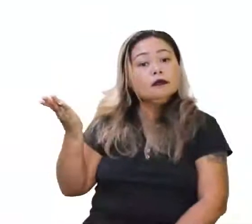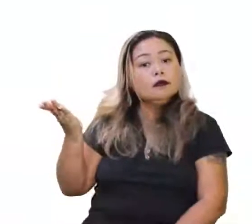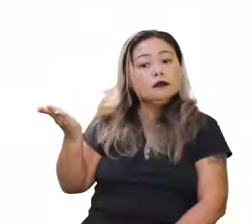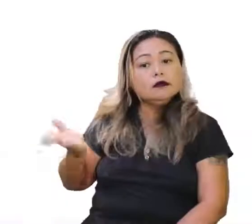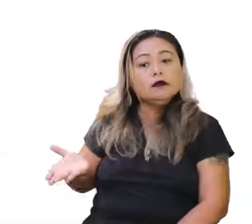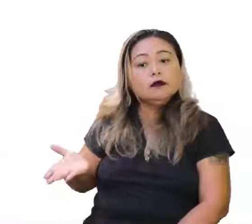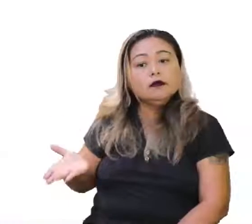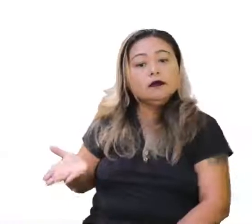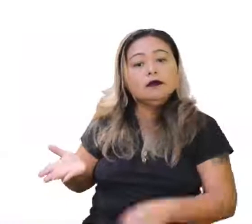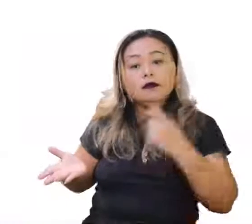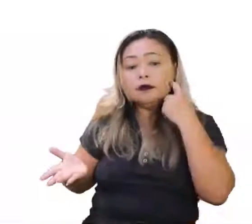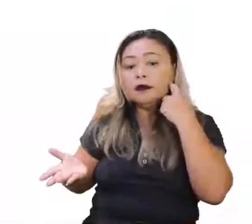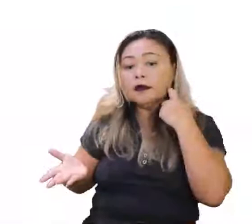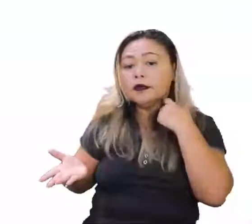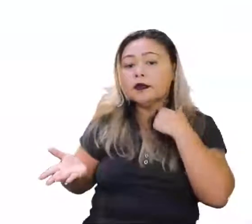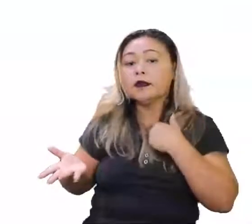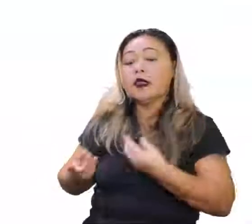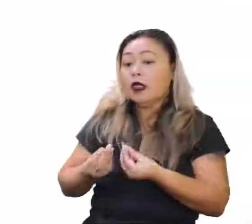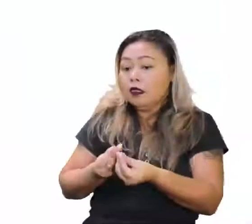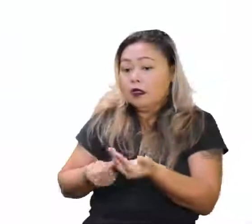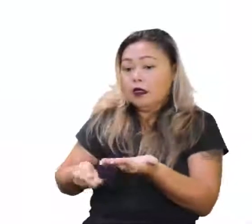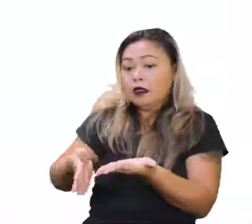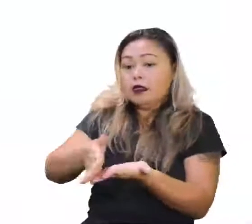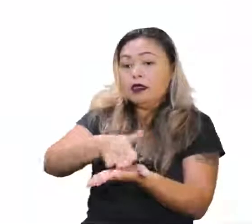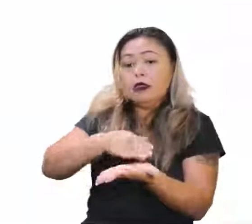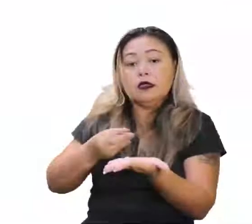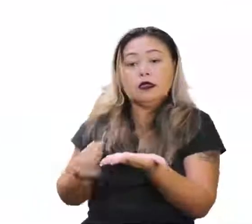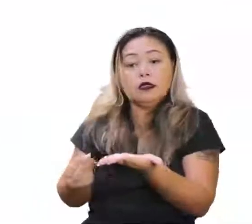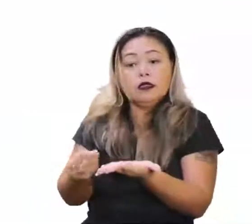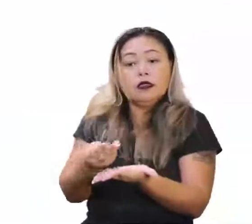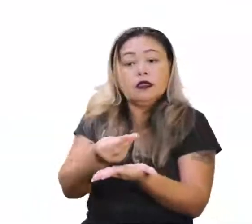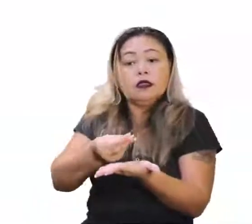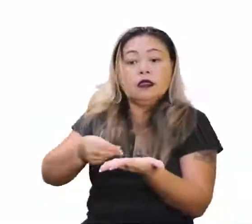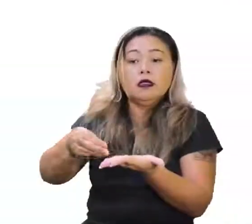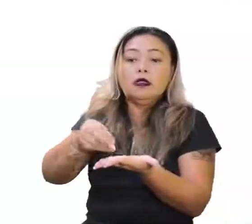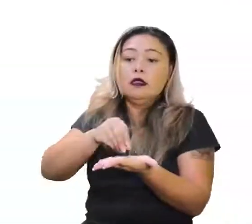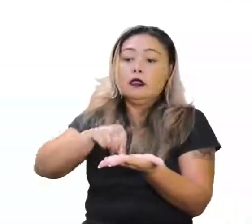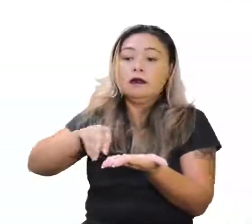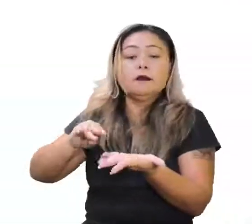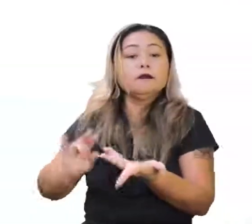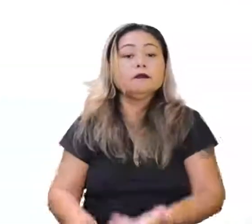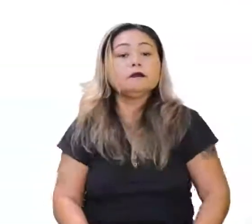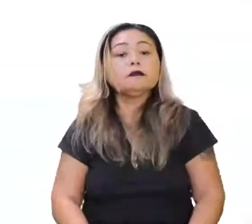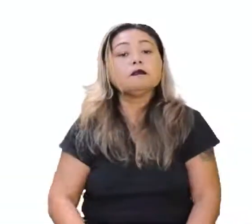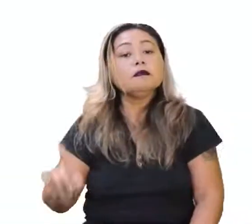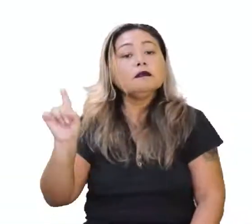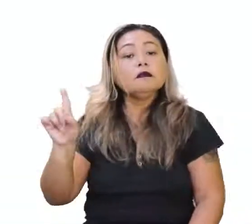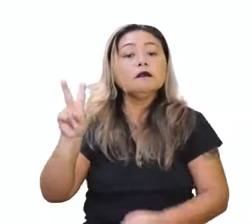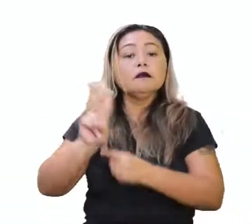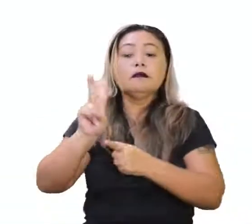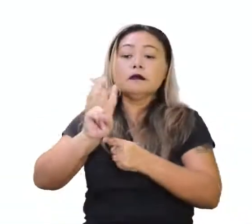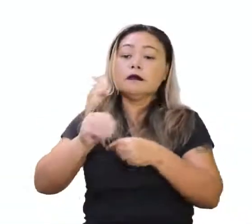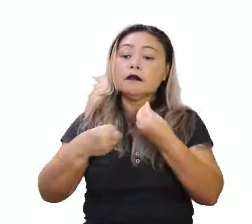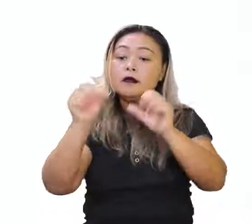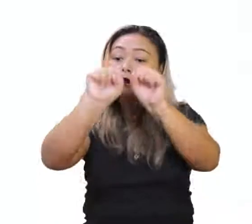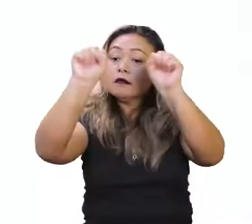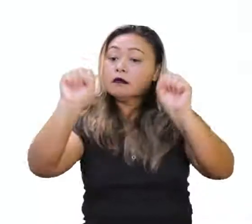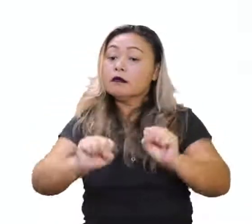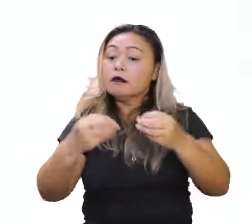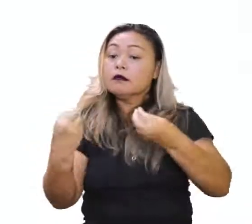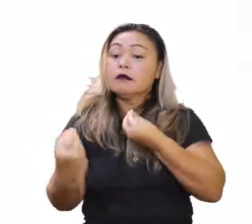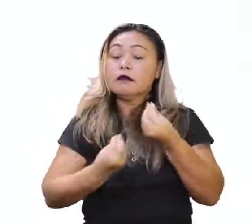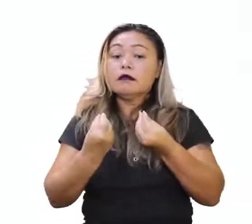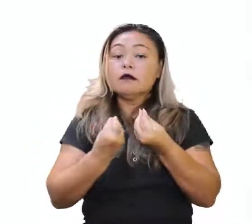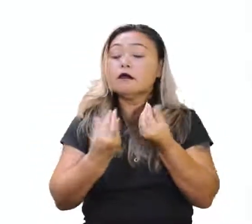aí. Assim, eu falei, mas não mostrei os termos. Sistema de criação.